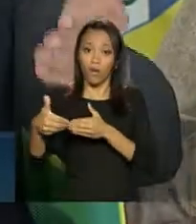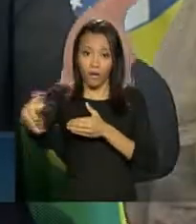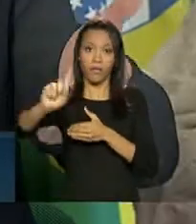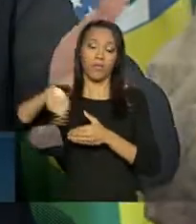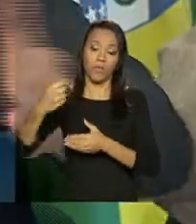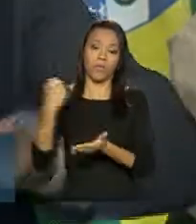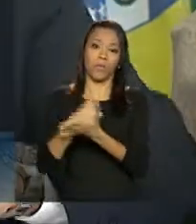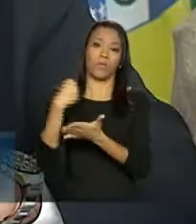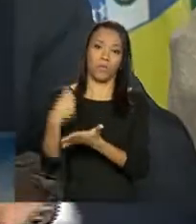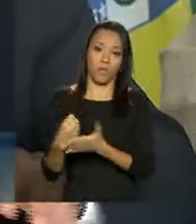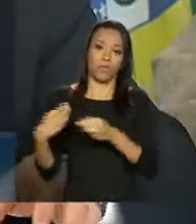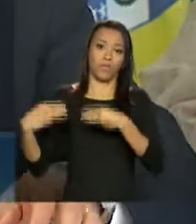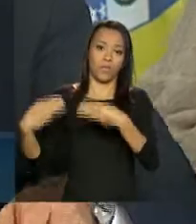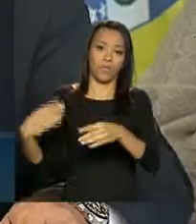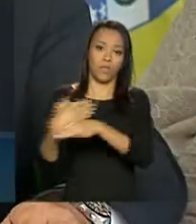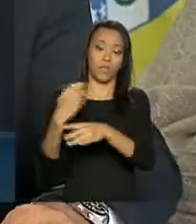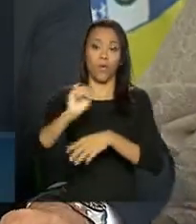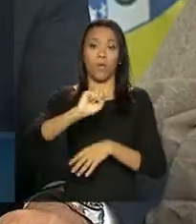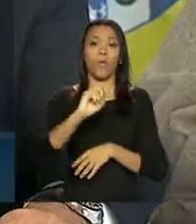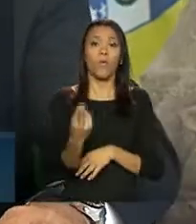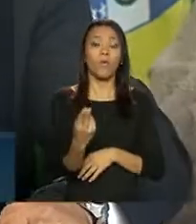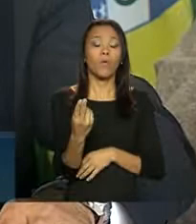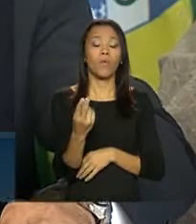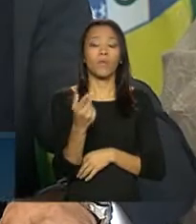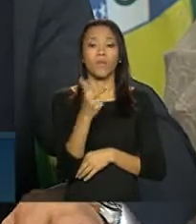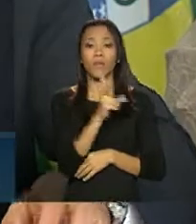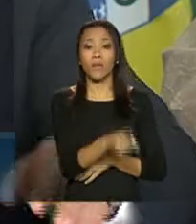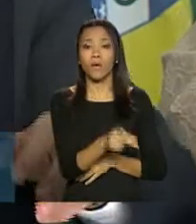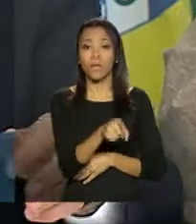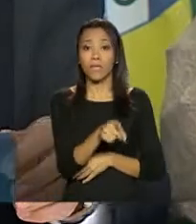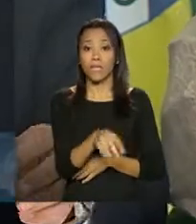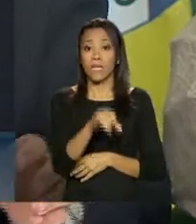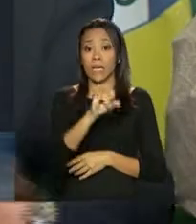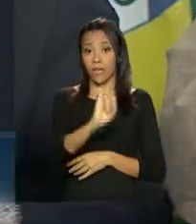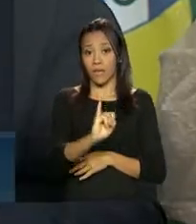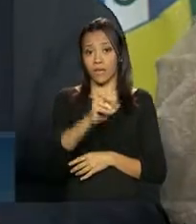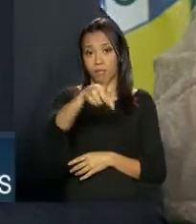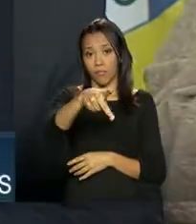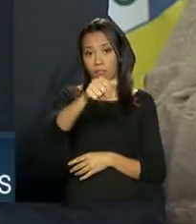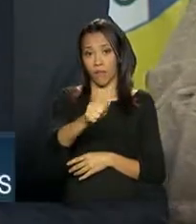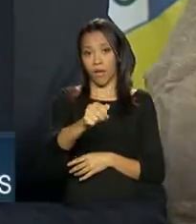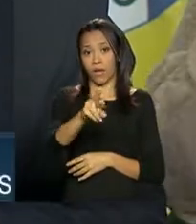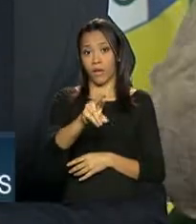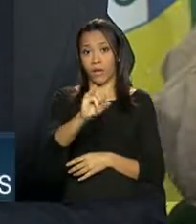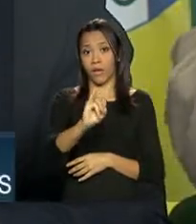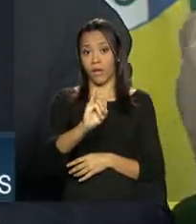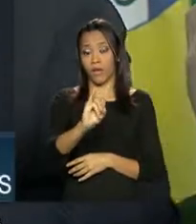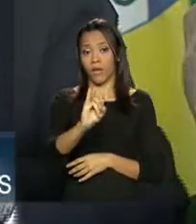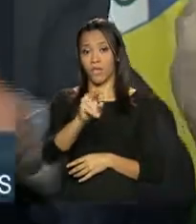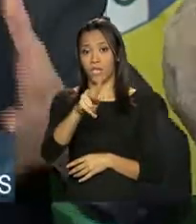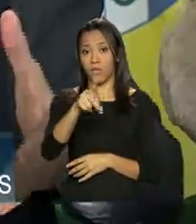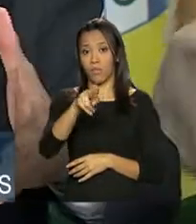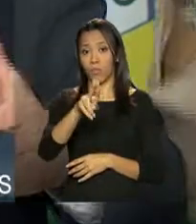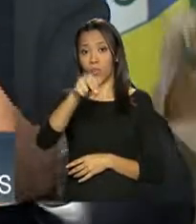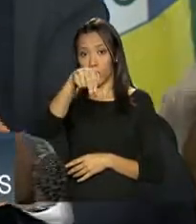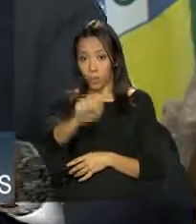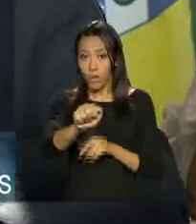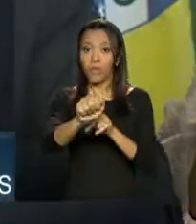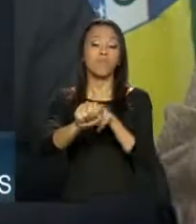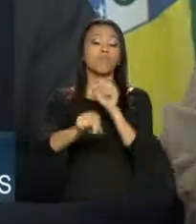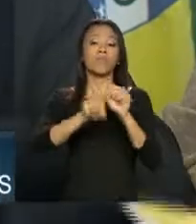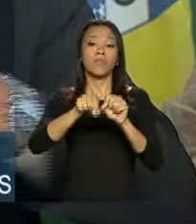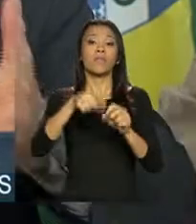outras como essa do sistema de Paraibuna e deverão ser contratadas da